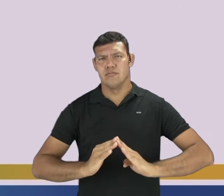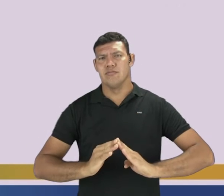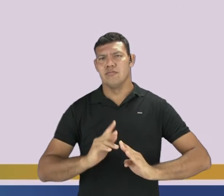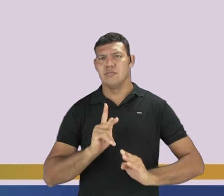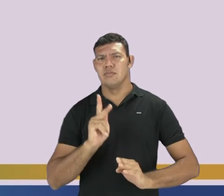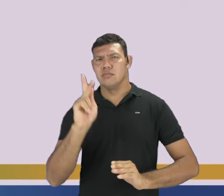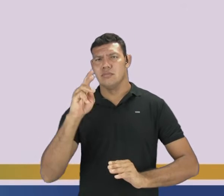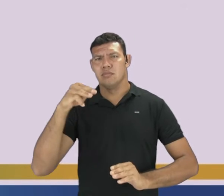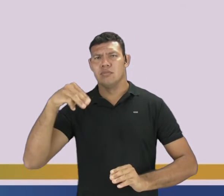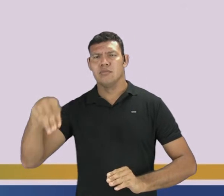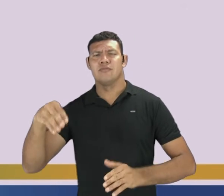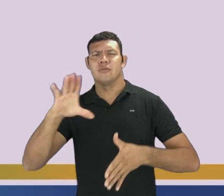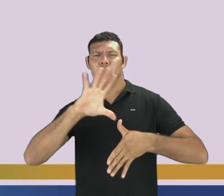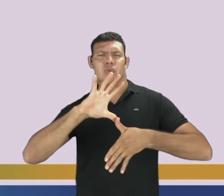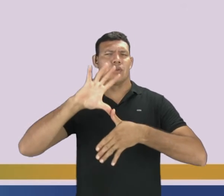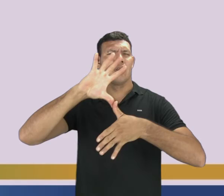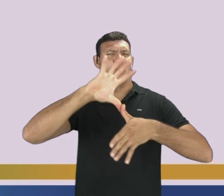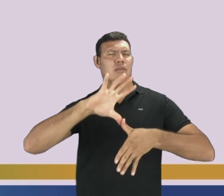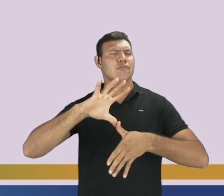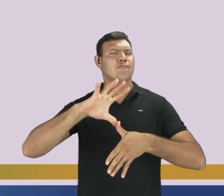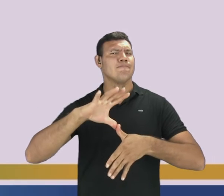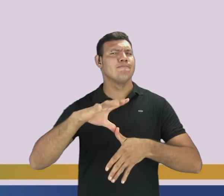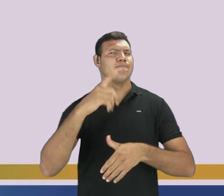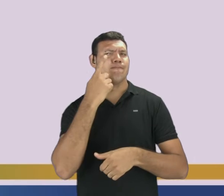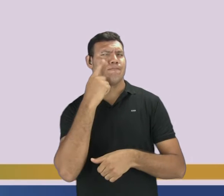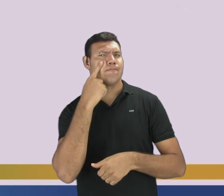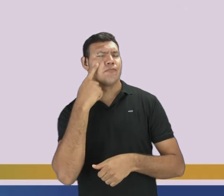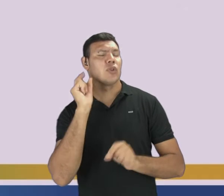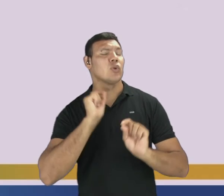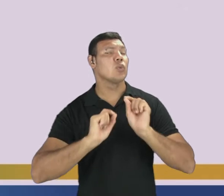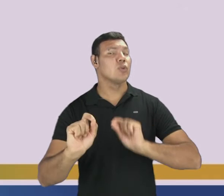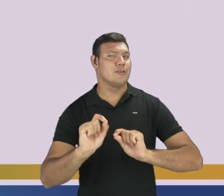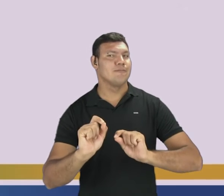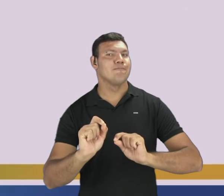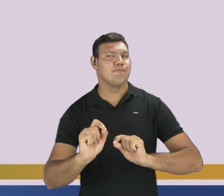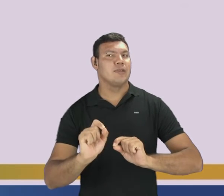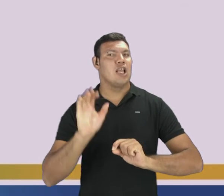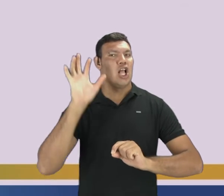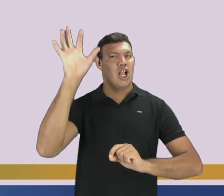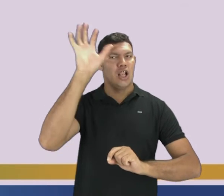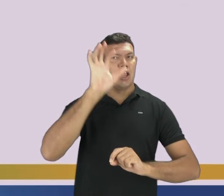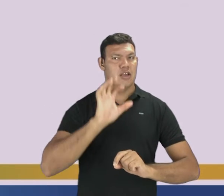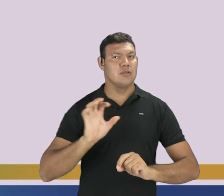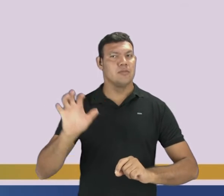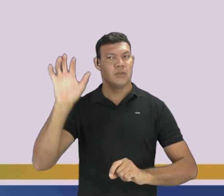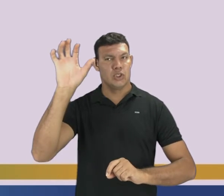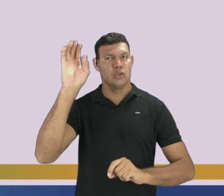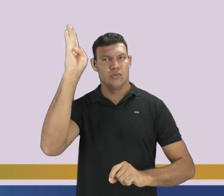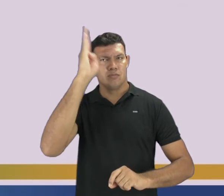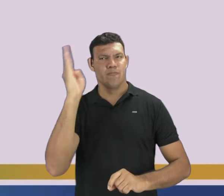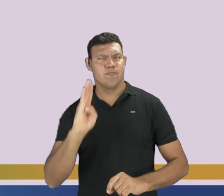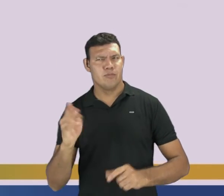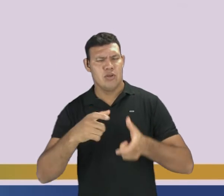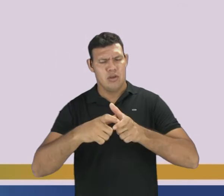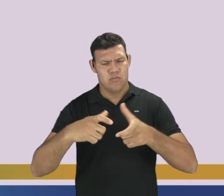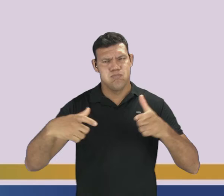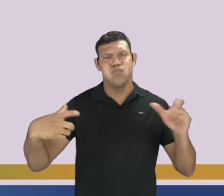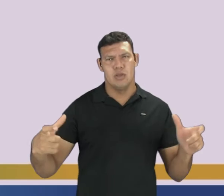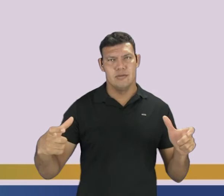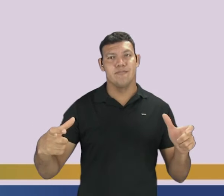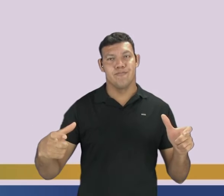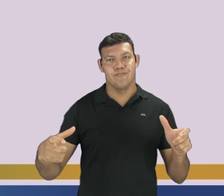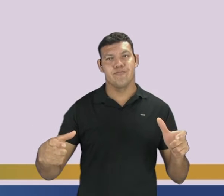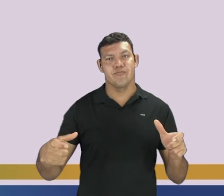E lá naquele mapa nós vimos o quê? Que a região brasileira que apresenta a maior densidade demográfica é a